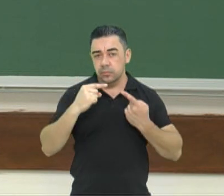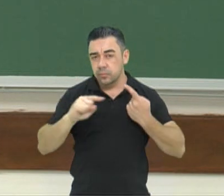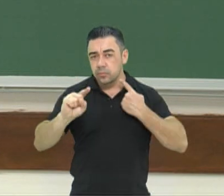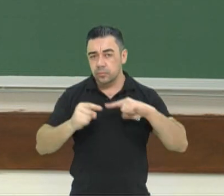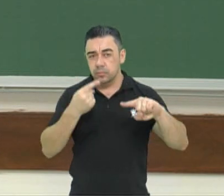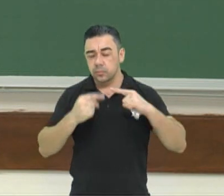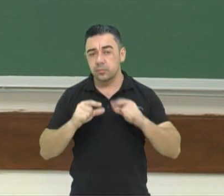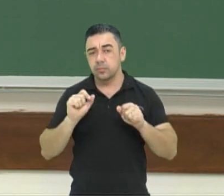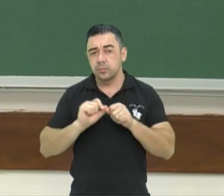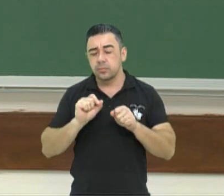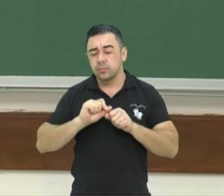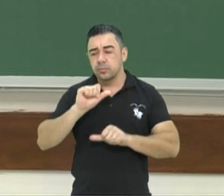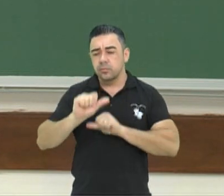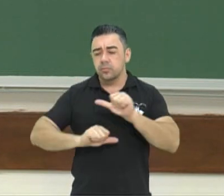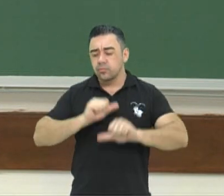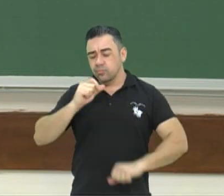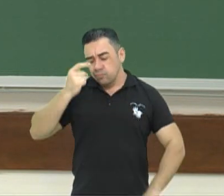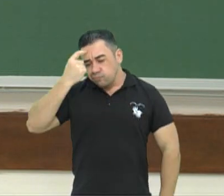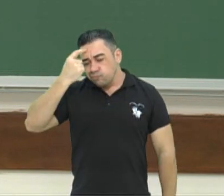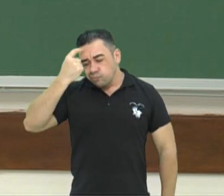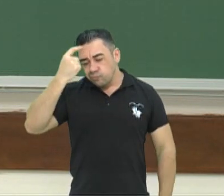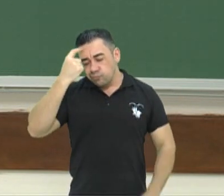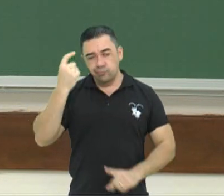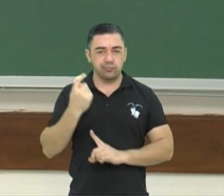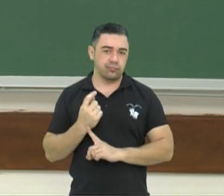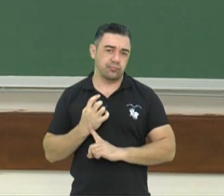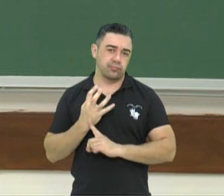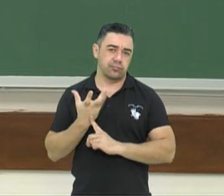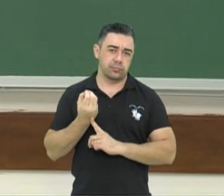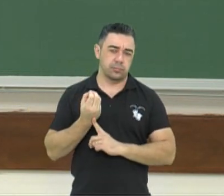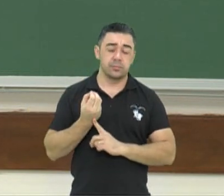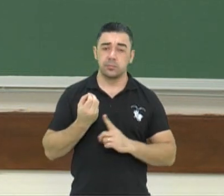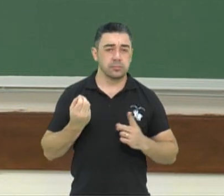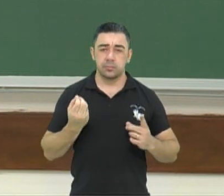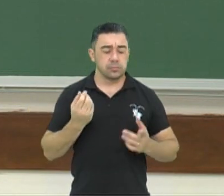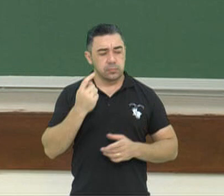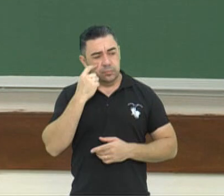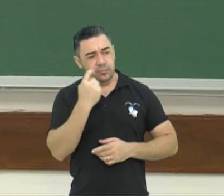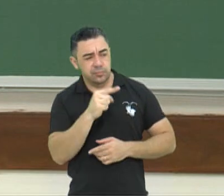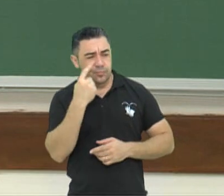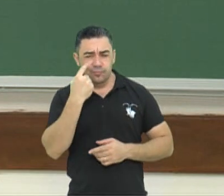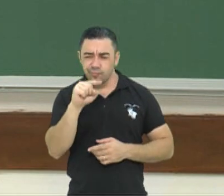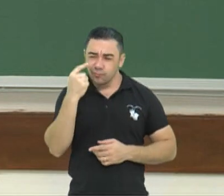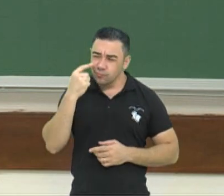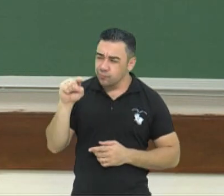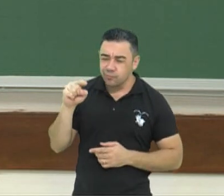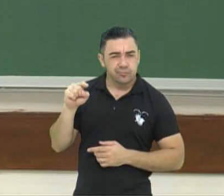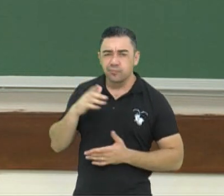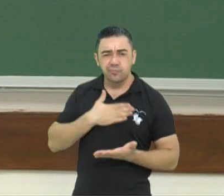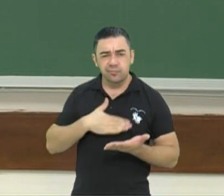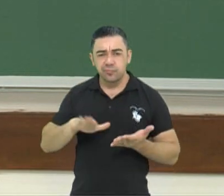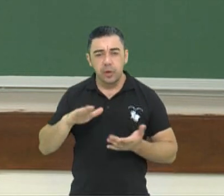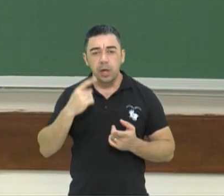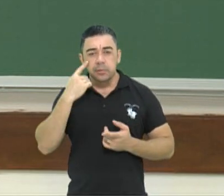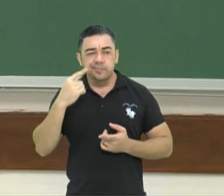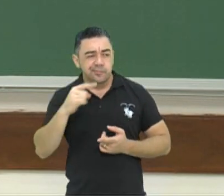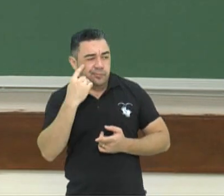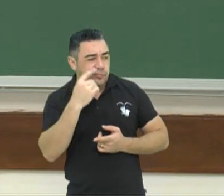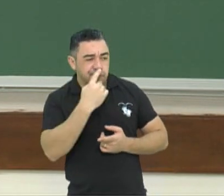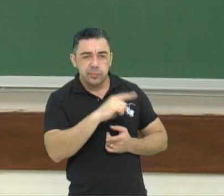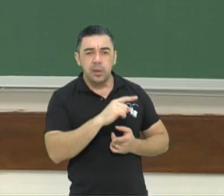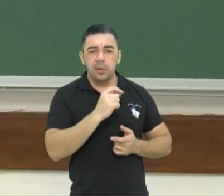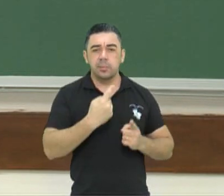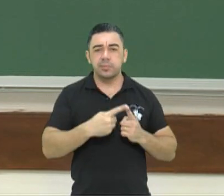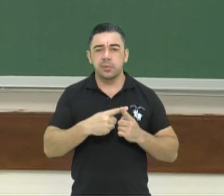fazendo uma mudança na sua concepção de arte. Ele já não estava muito contente com o que ele via com arte. A revolta dele era das pessoas colocarem um